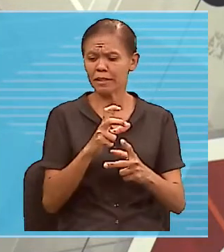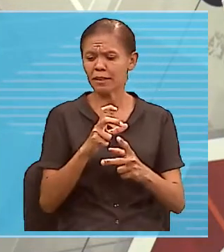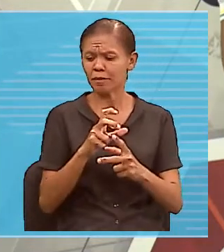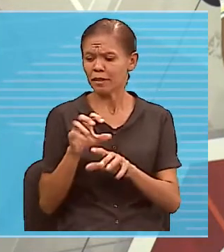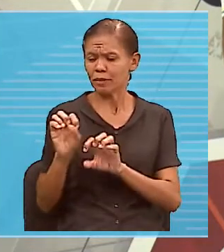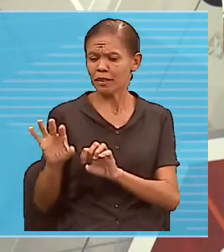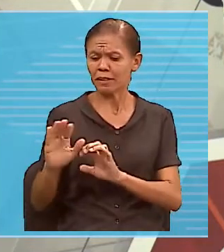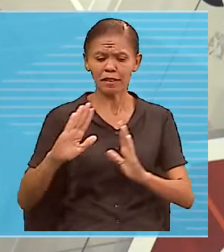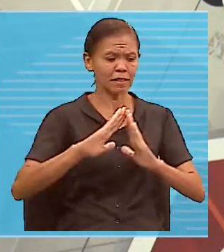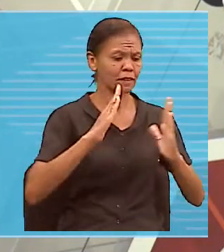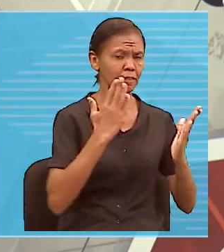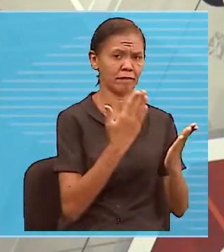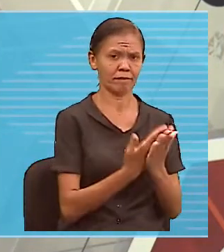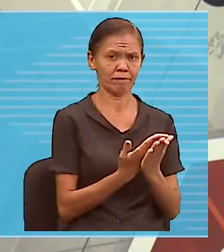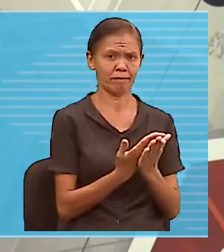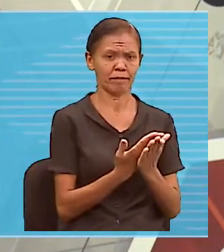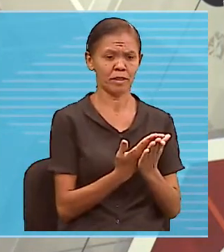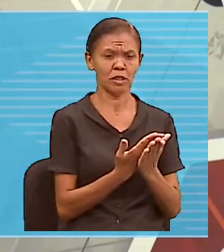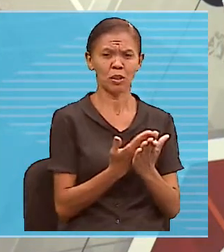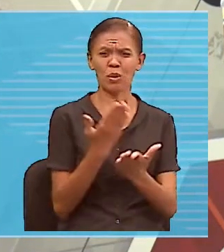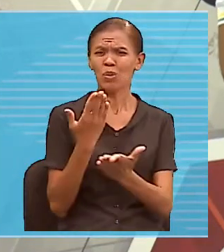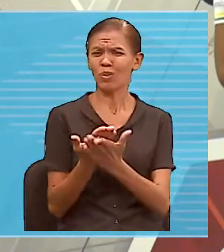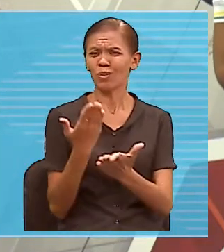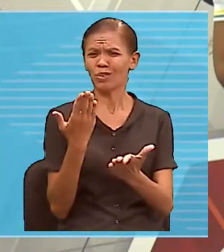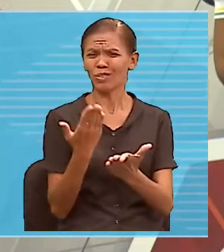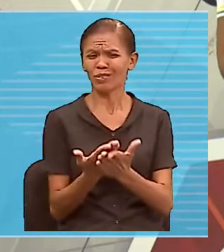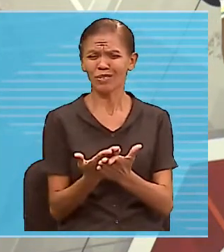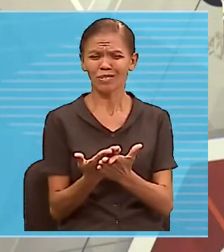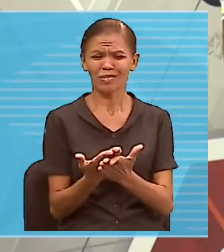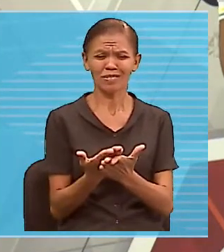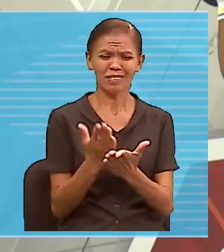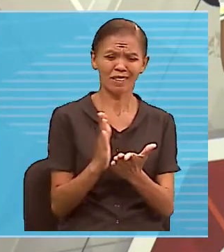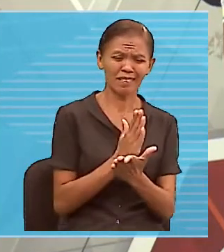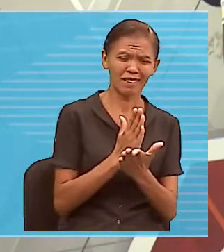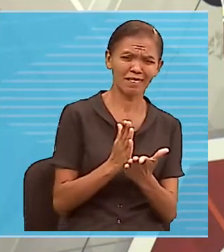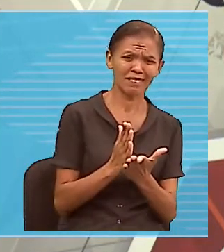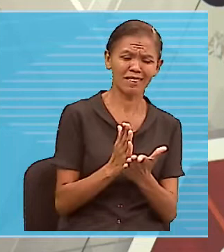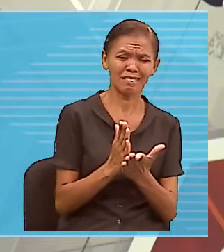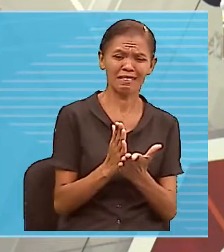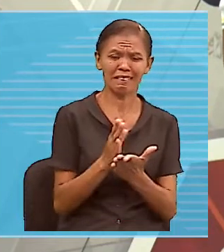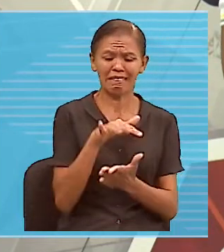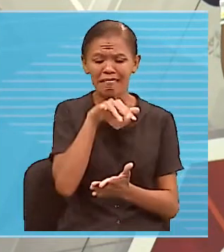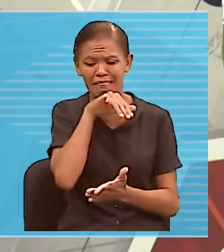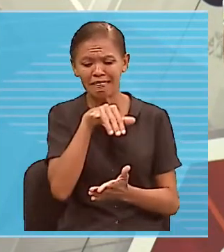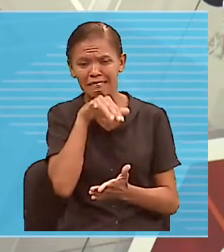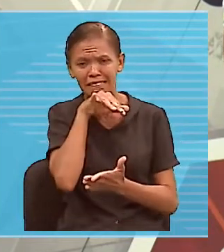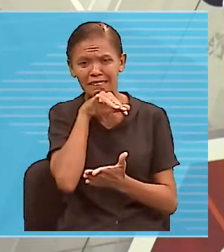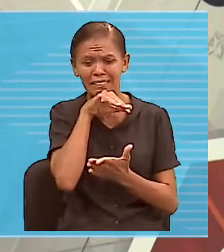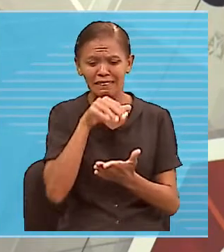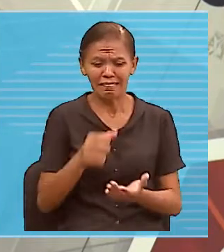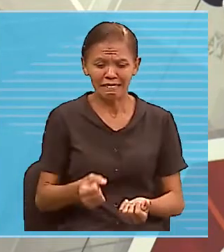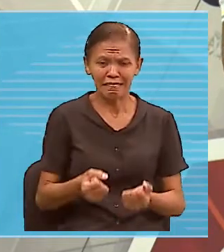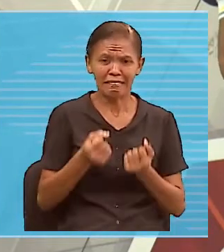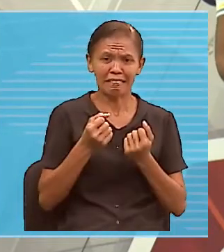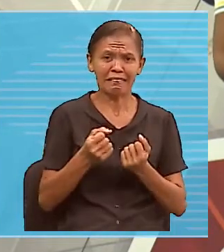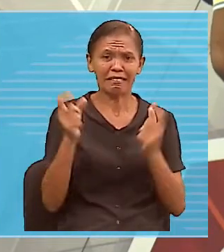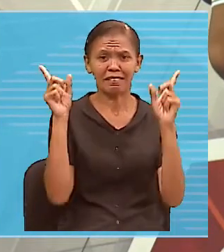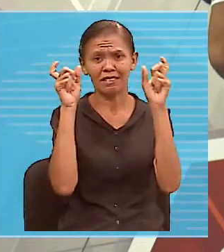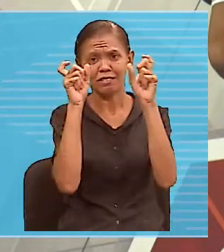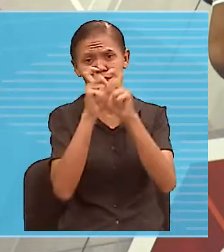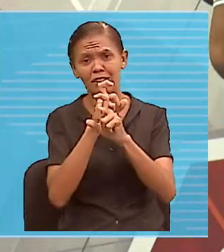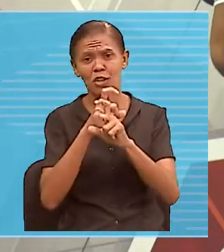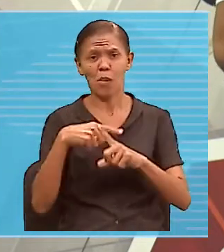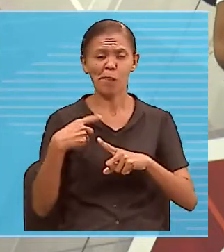acabam vendo o estudo como algo pesado, algo difícil. Por quê? porque não é ouvido, porque não